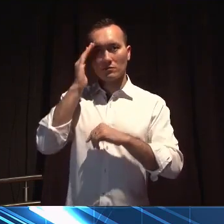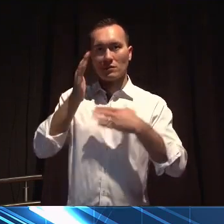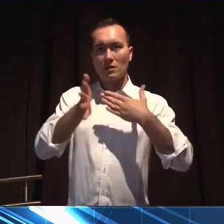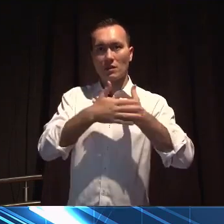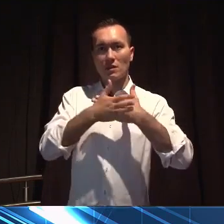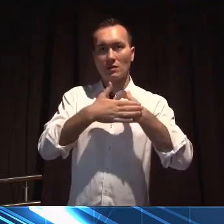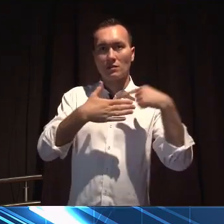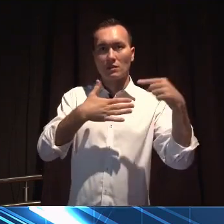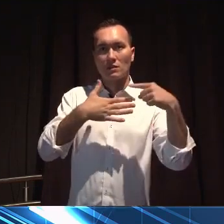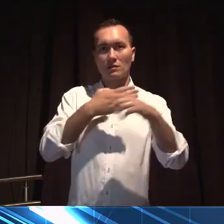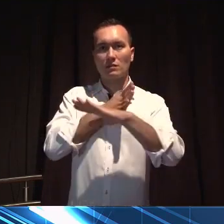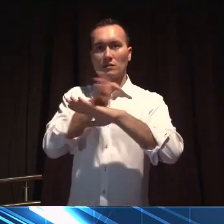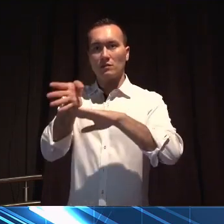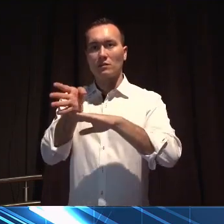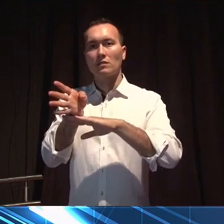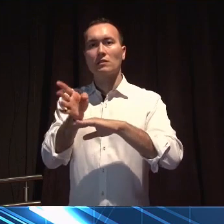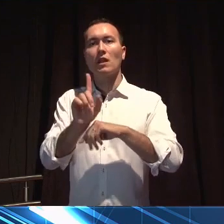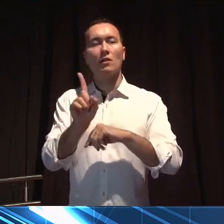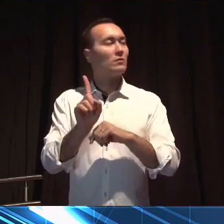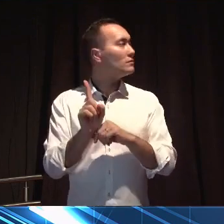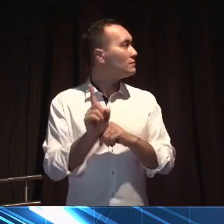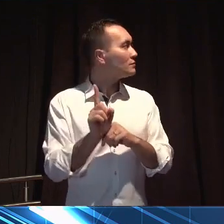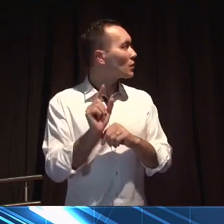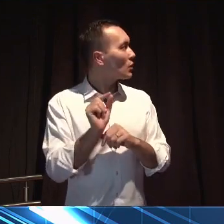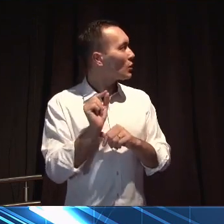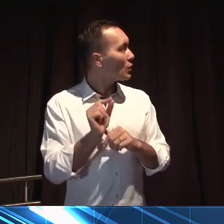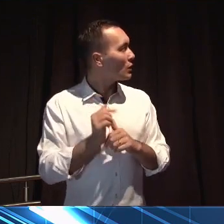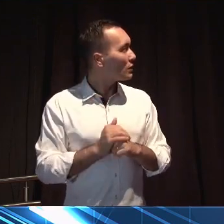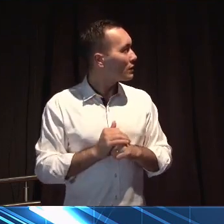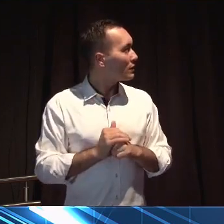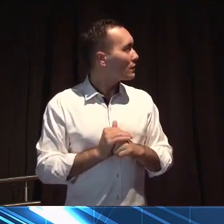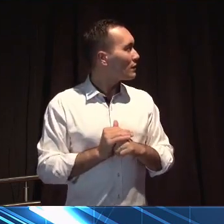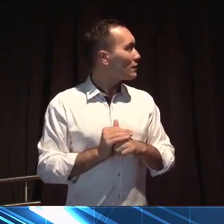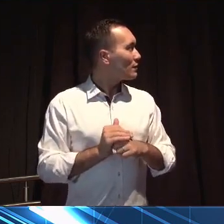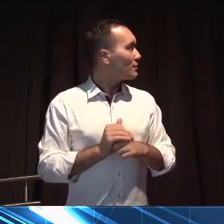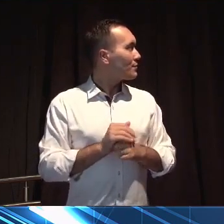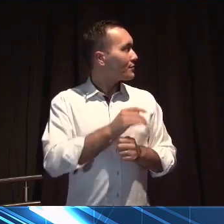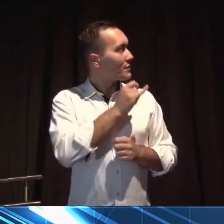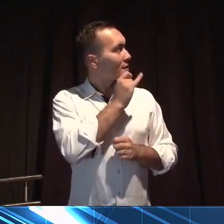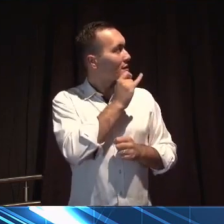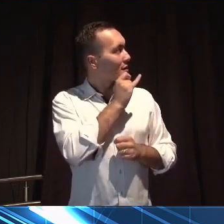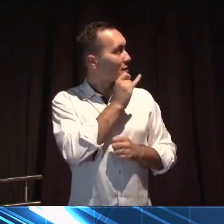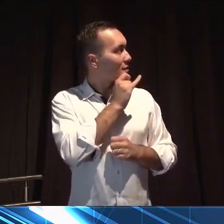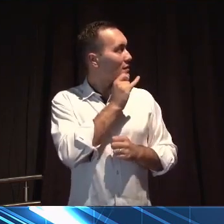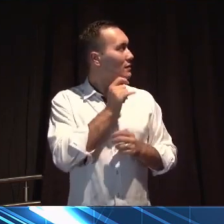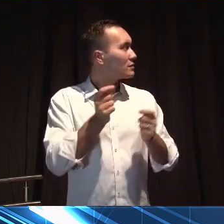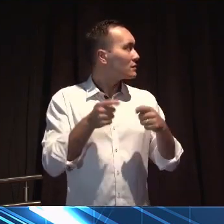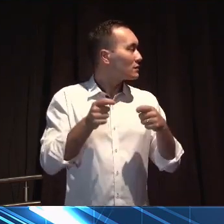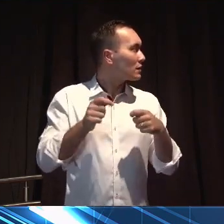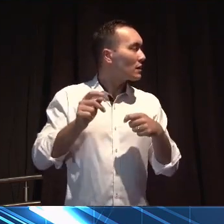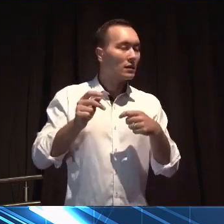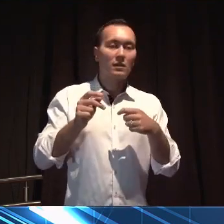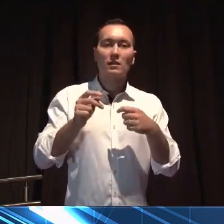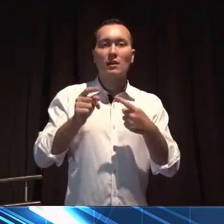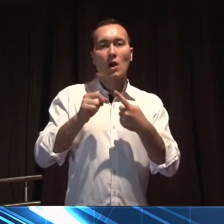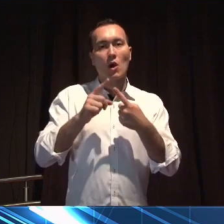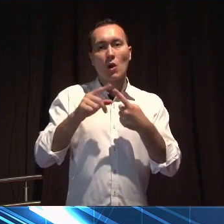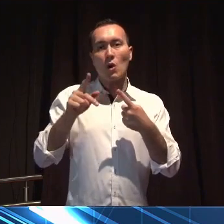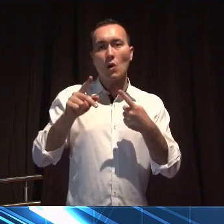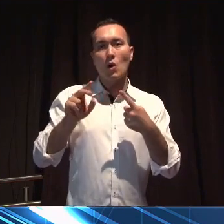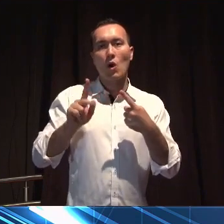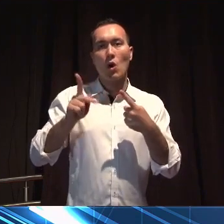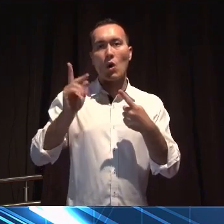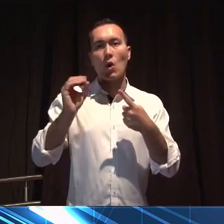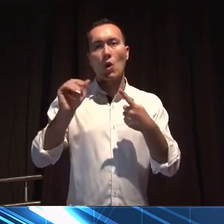que a gente conseguisse representar GraphQL dentro do código, porque GraphQL é modular, né? Tu não sabe qual operação está sendo